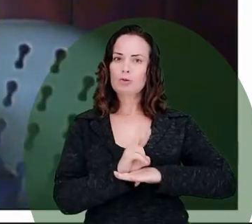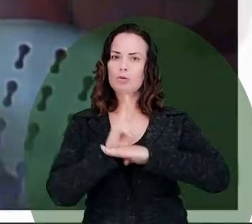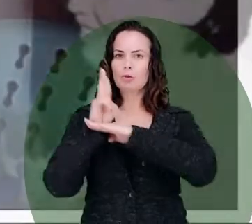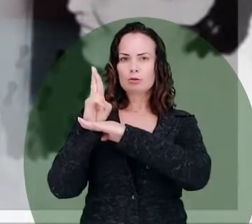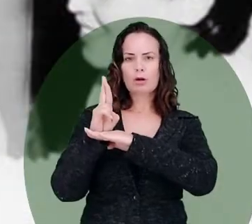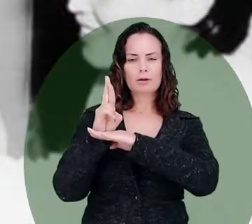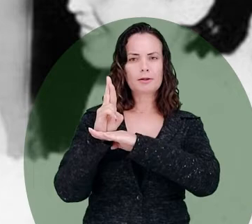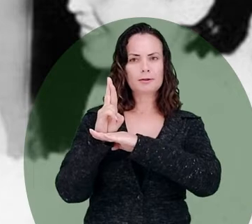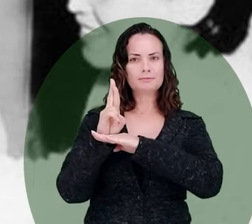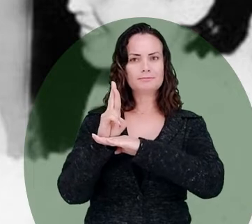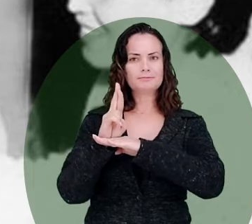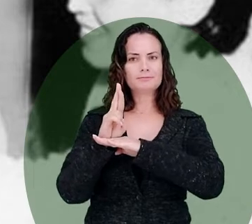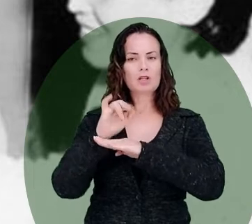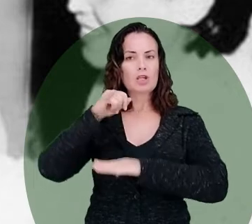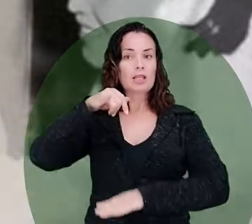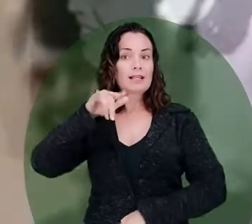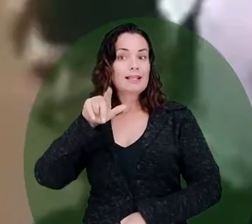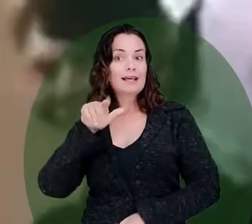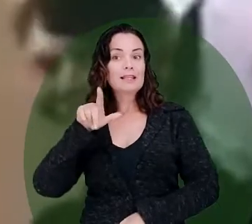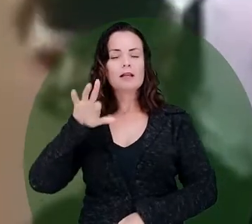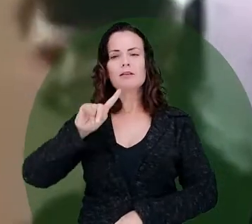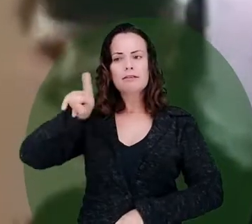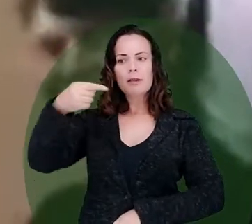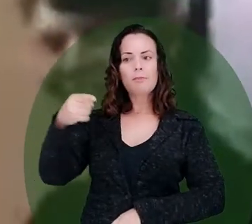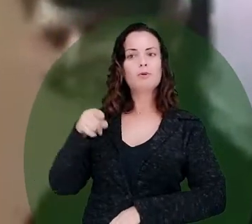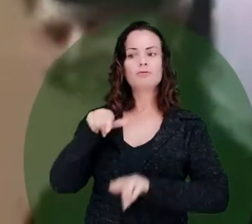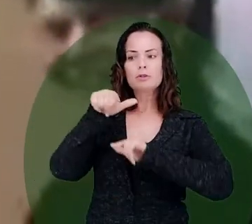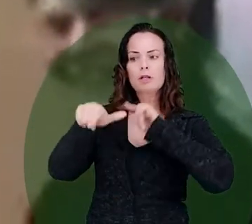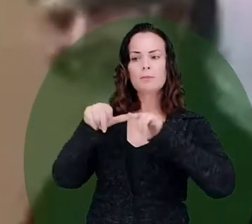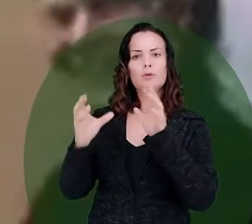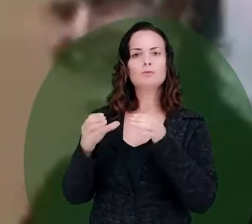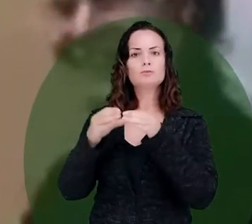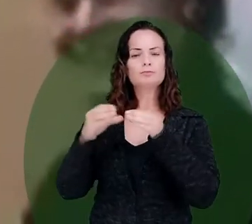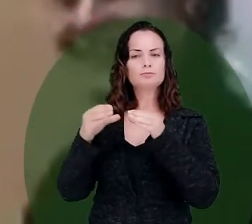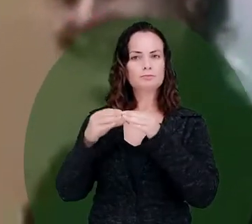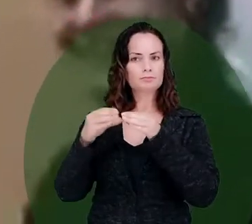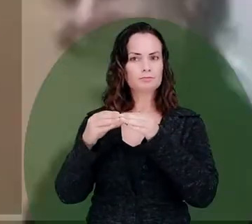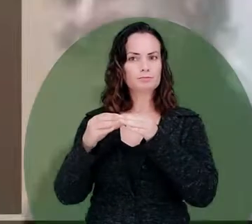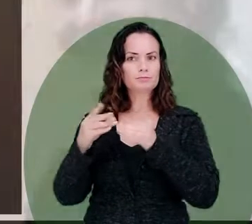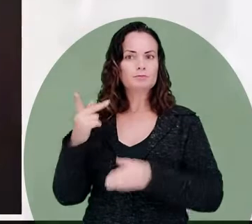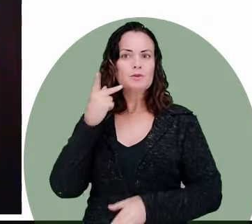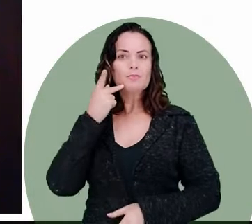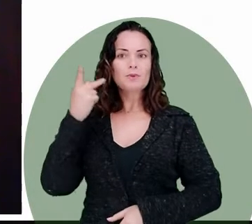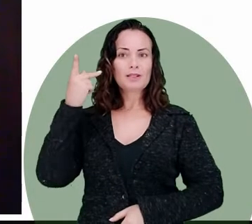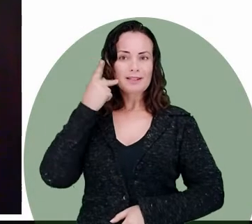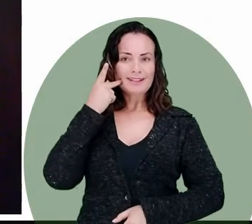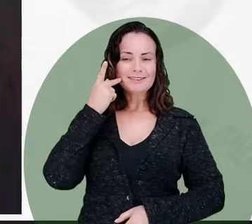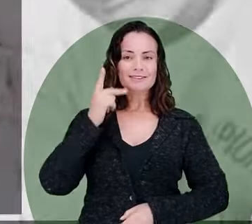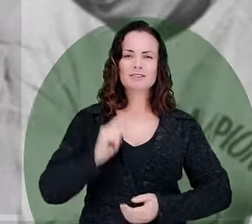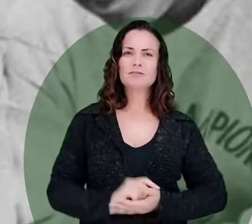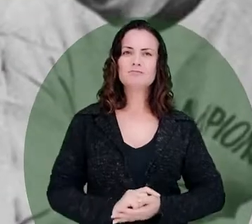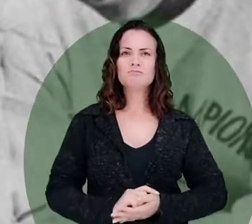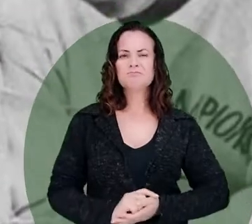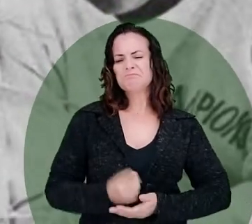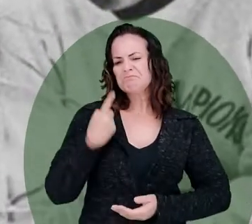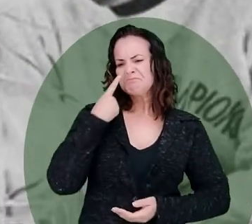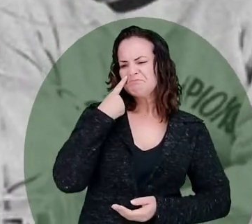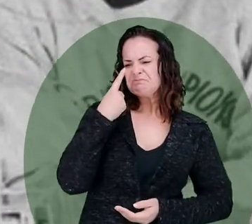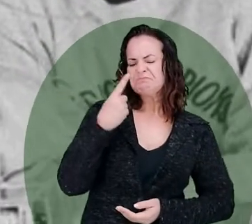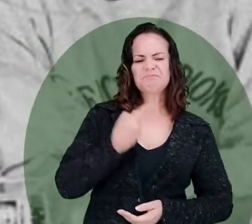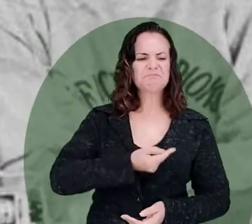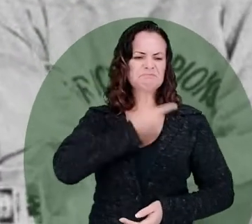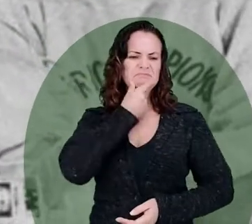do psicólogo Jean Piaget, em Genebra. Aí eu vi um menino, mais ou menos de